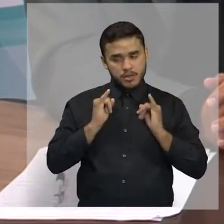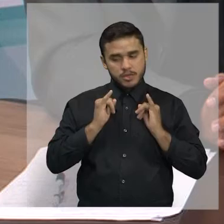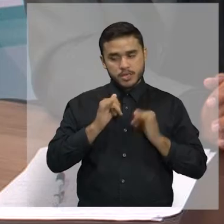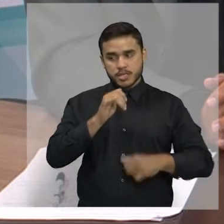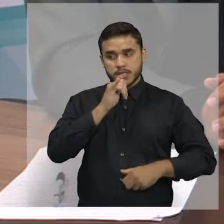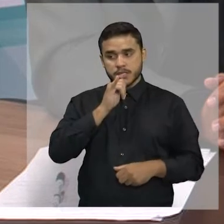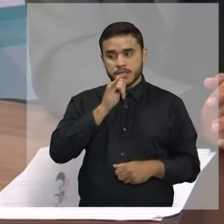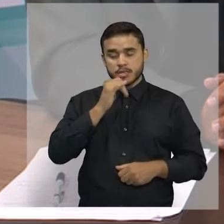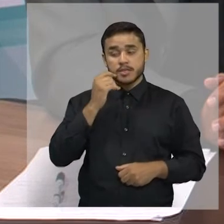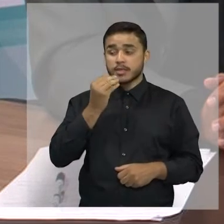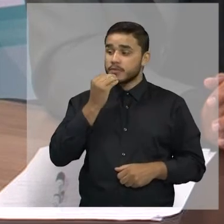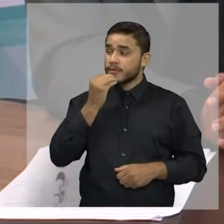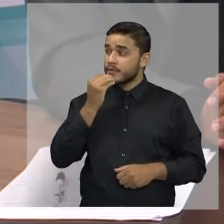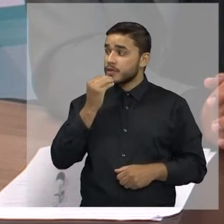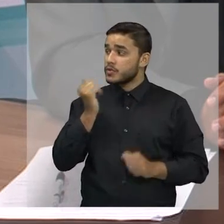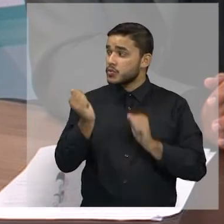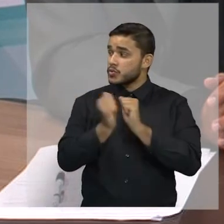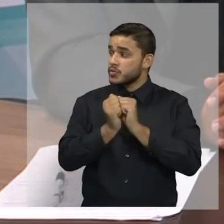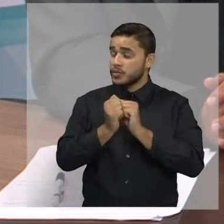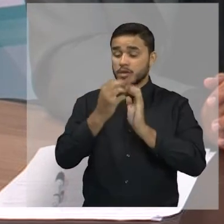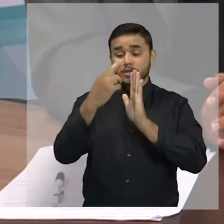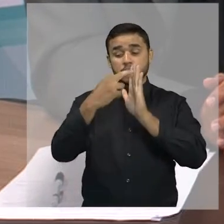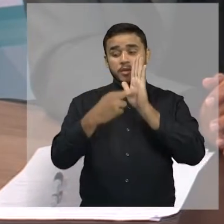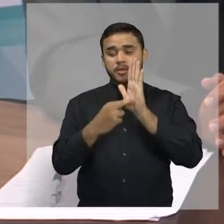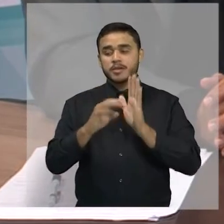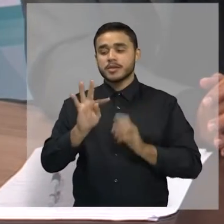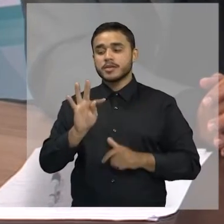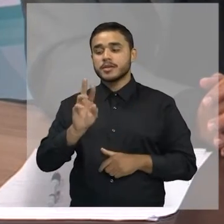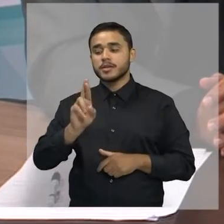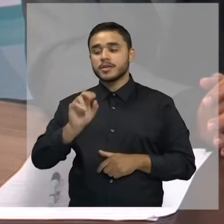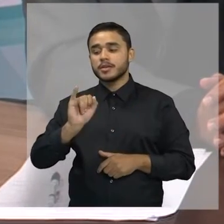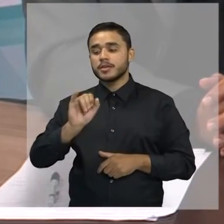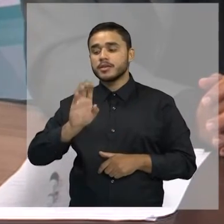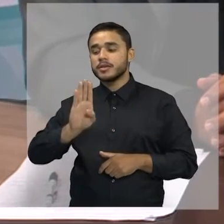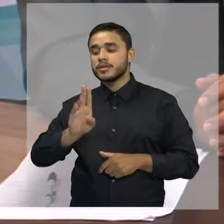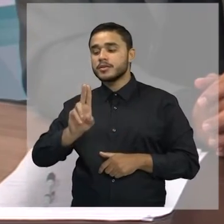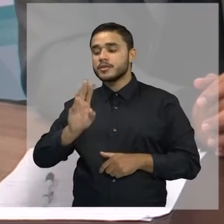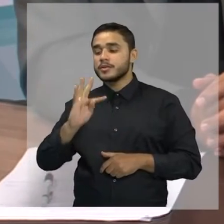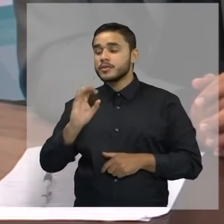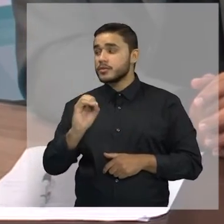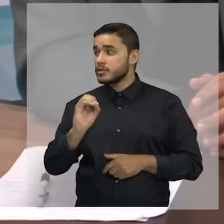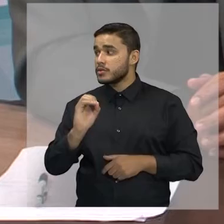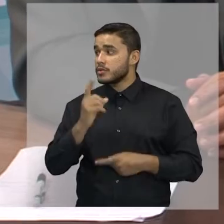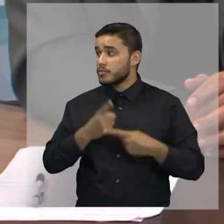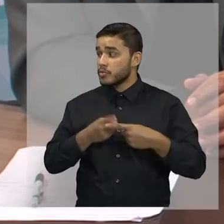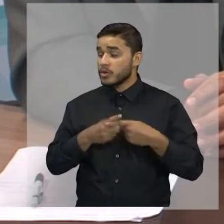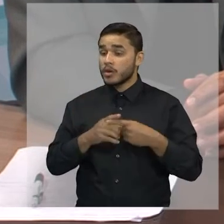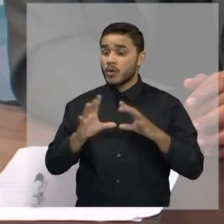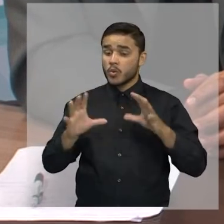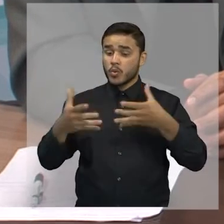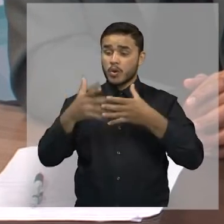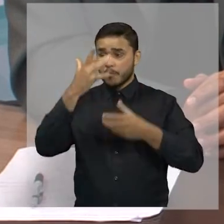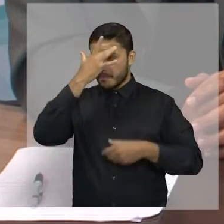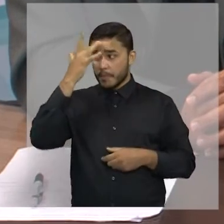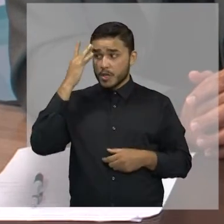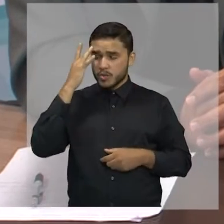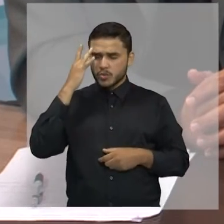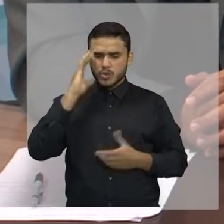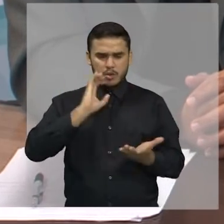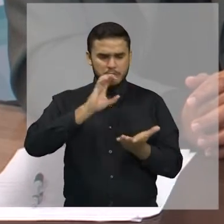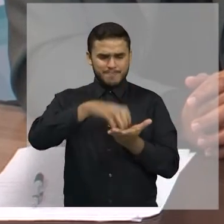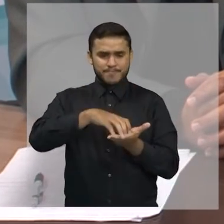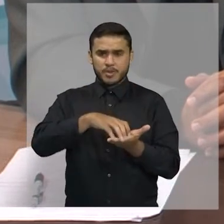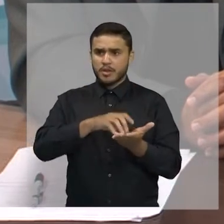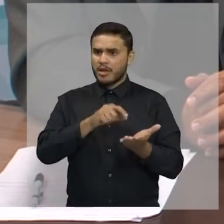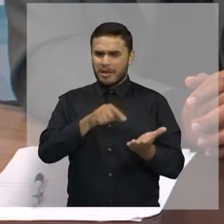vindo junto com a discussão tributária, porque a informalidade, ela acontece, por um lado, pelo alto custo de contratação